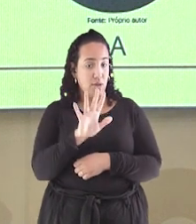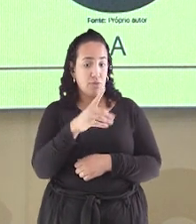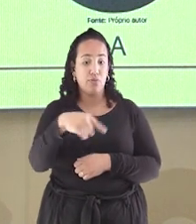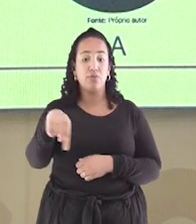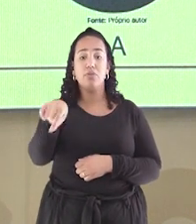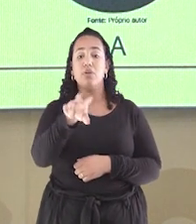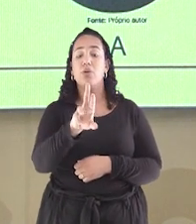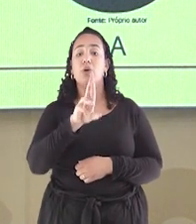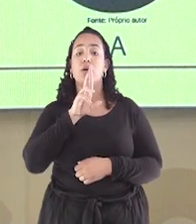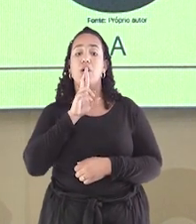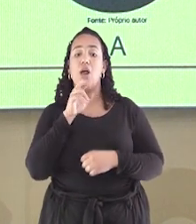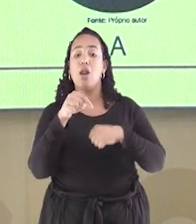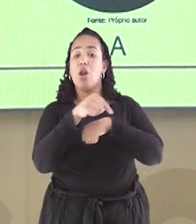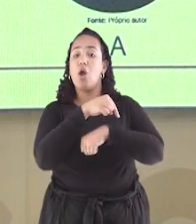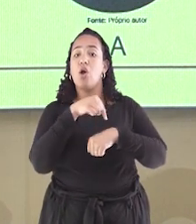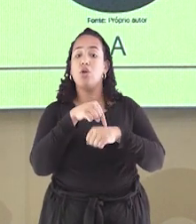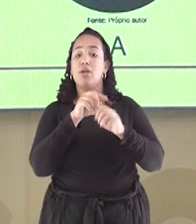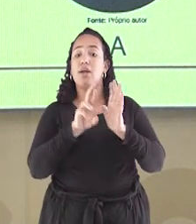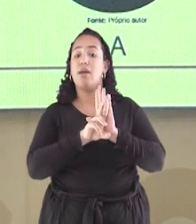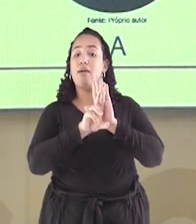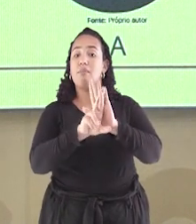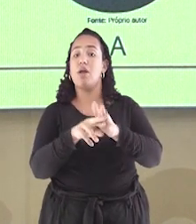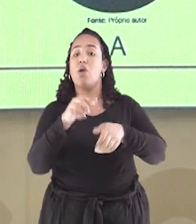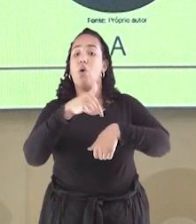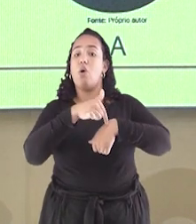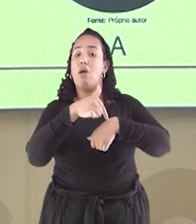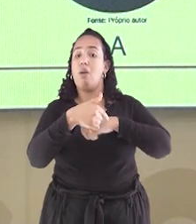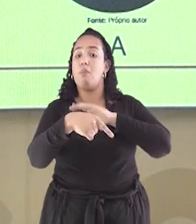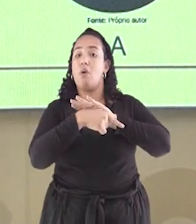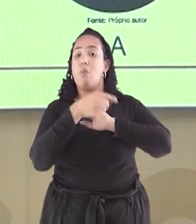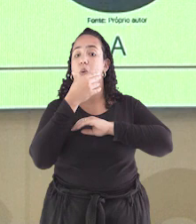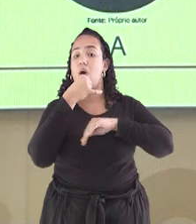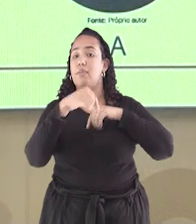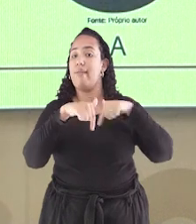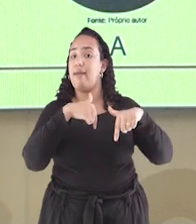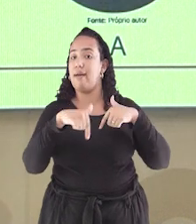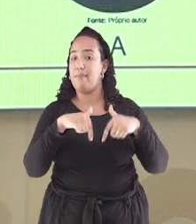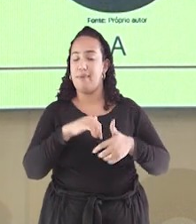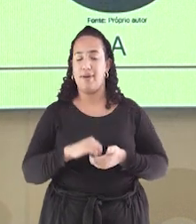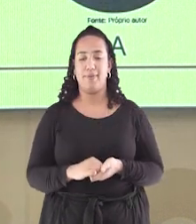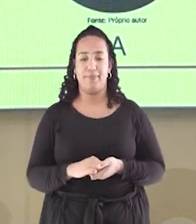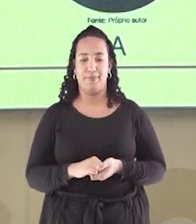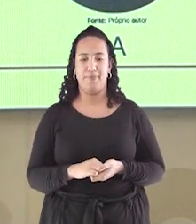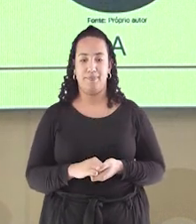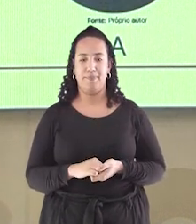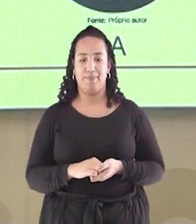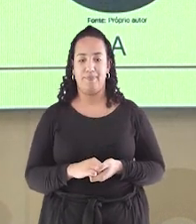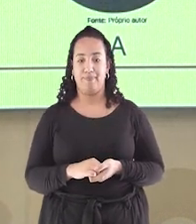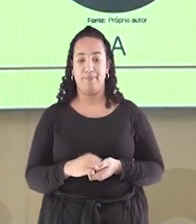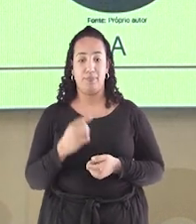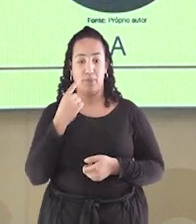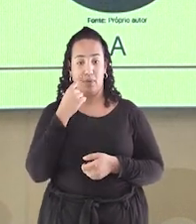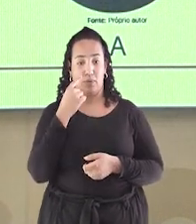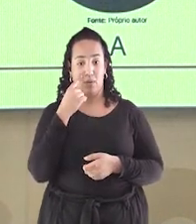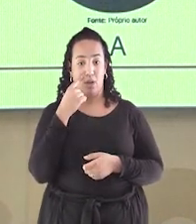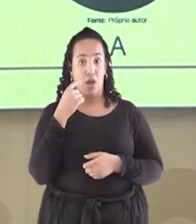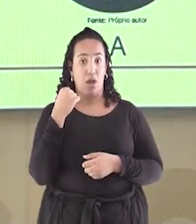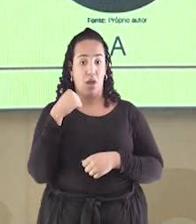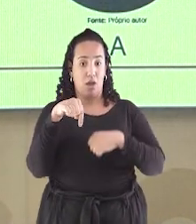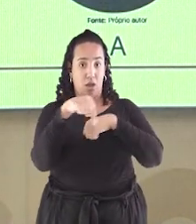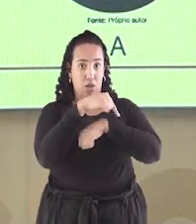é o relógio que representa a hora em que ele começa a trabalhar? O relógio da letra